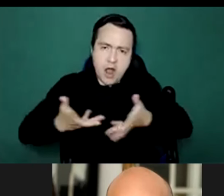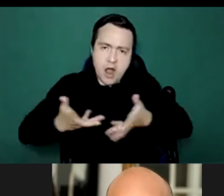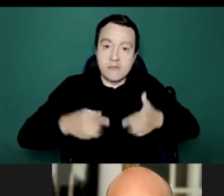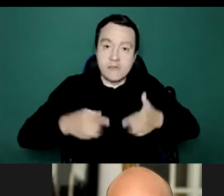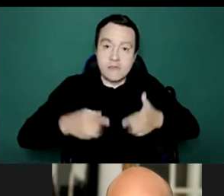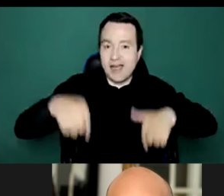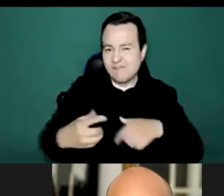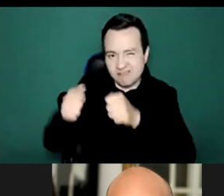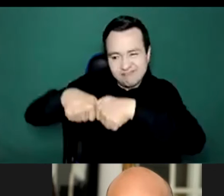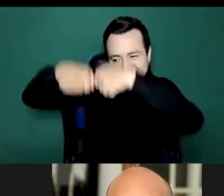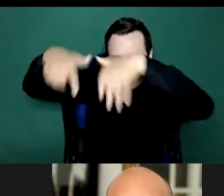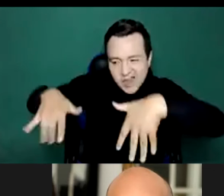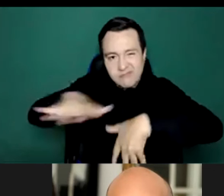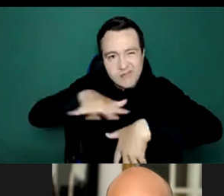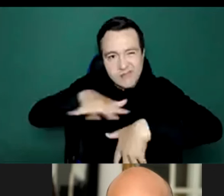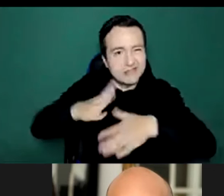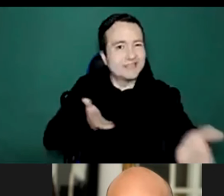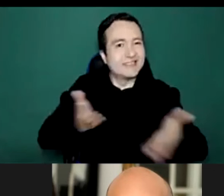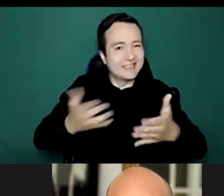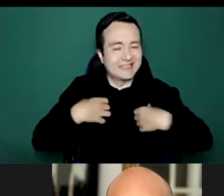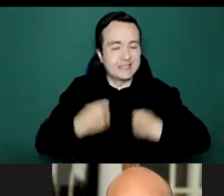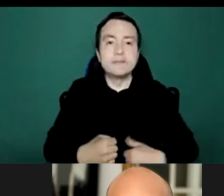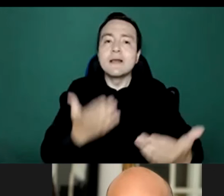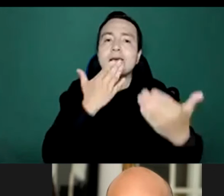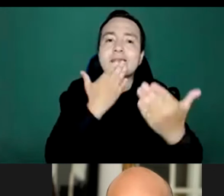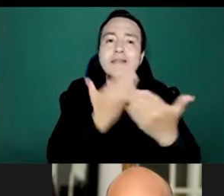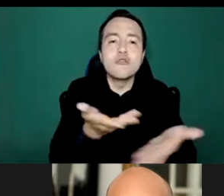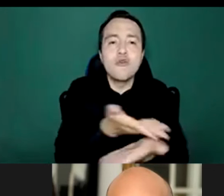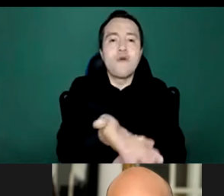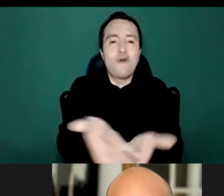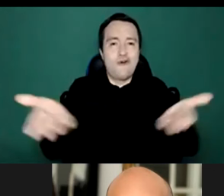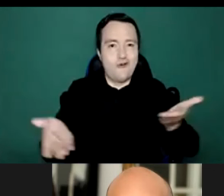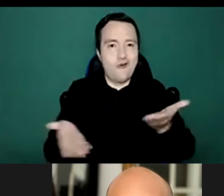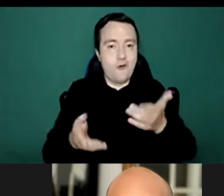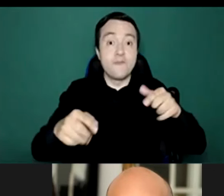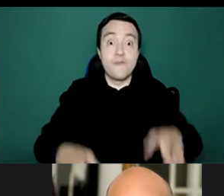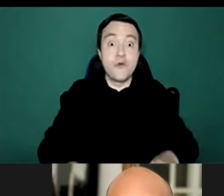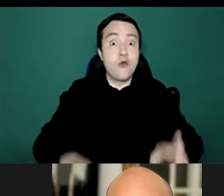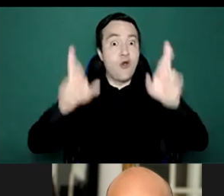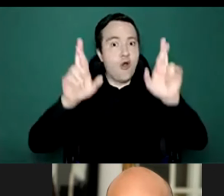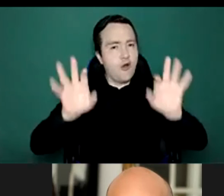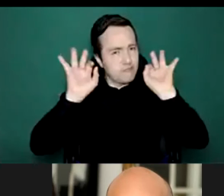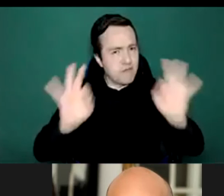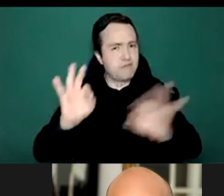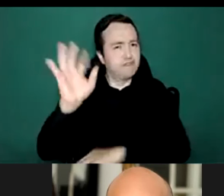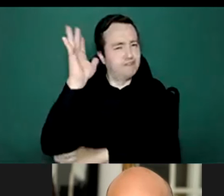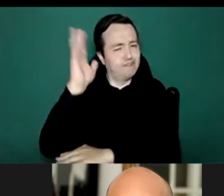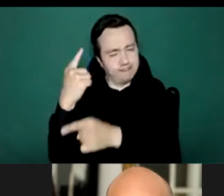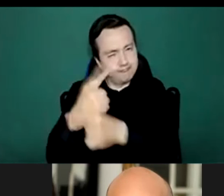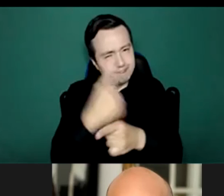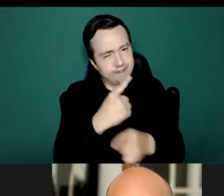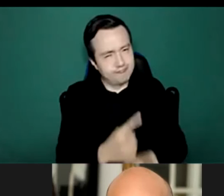saúde. Muchísimas gracias a todos y que tengamos una muy exitosa y productiva sesión.